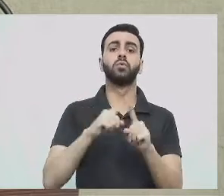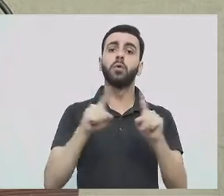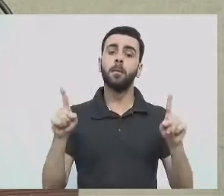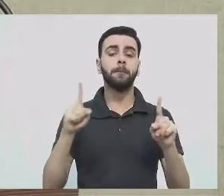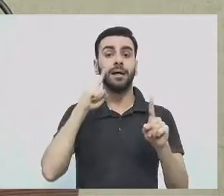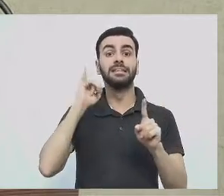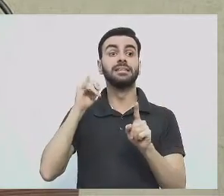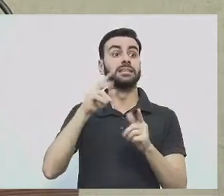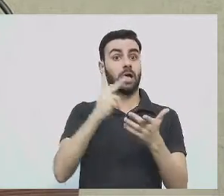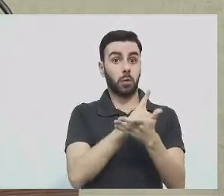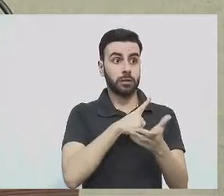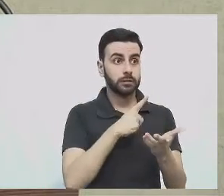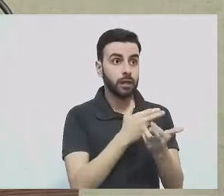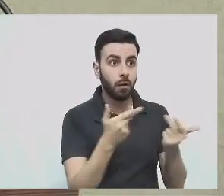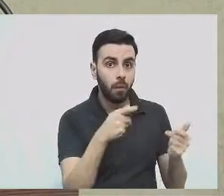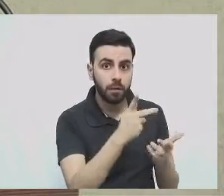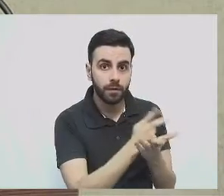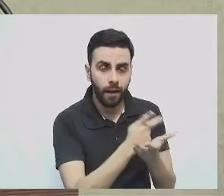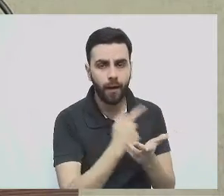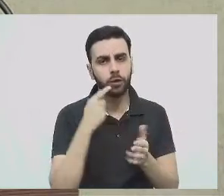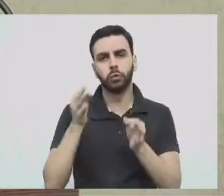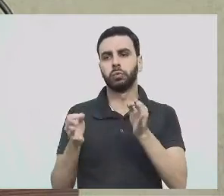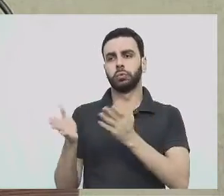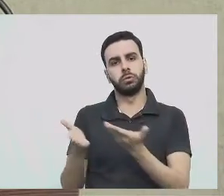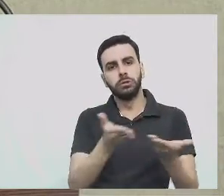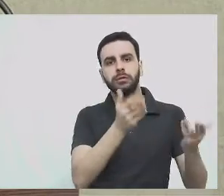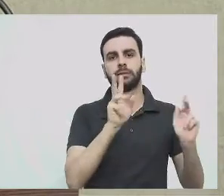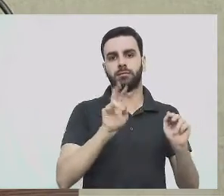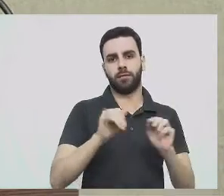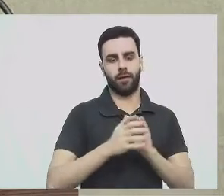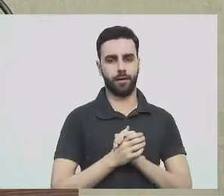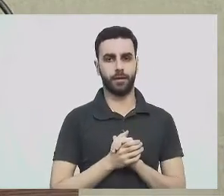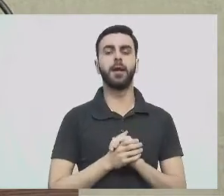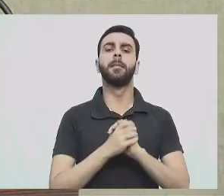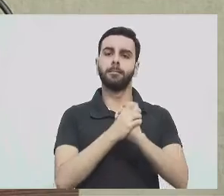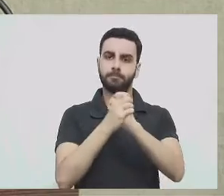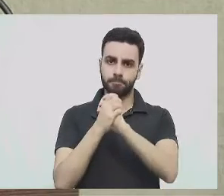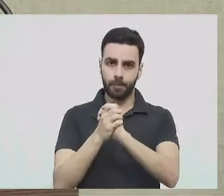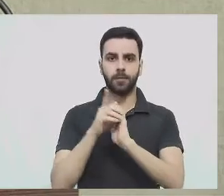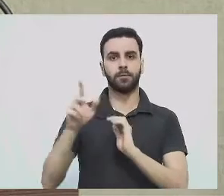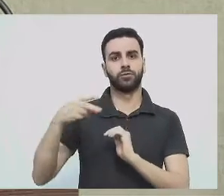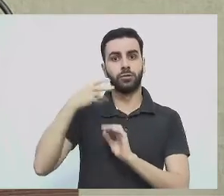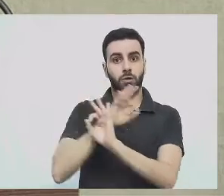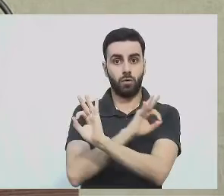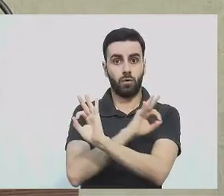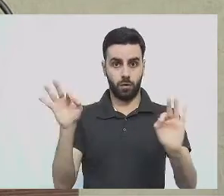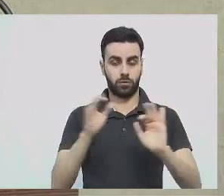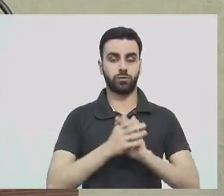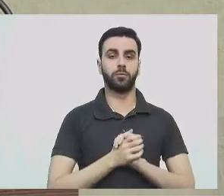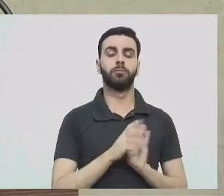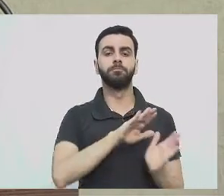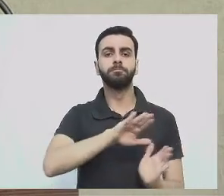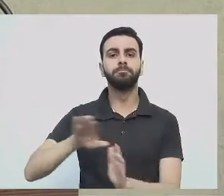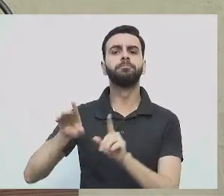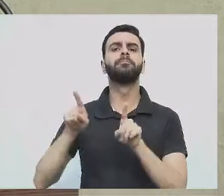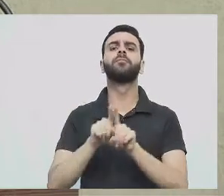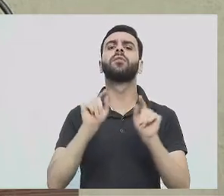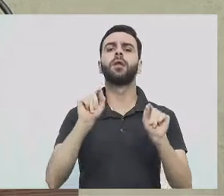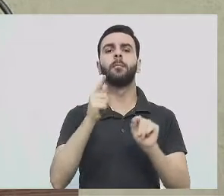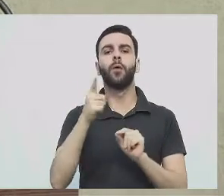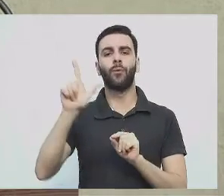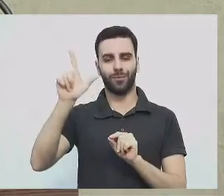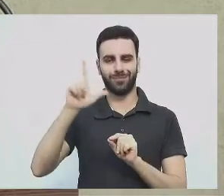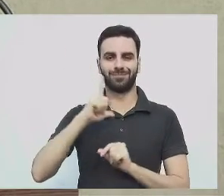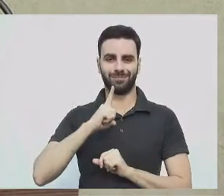justiça cuide dessa outra parte. Então, quero mais uma vez parabenizar o senhor pela fala. Quero parabenizar também o